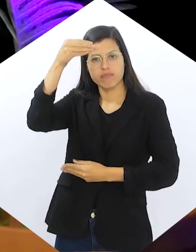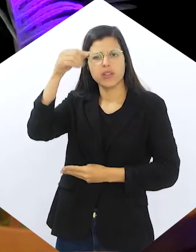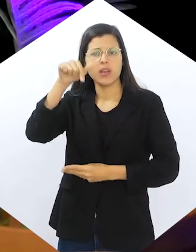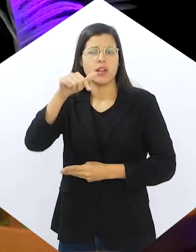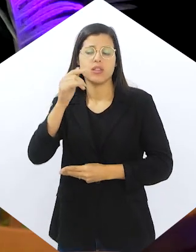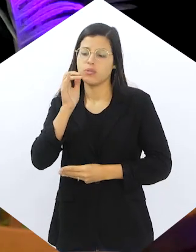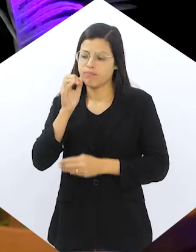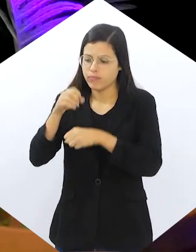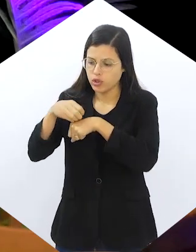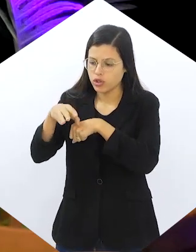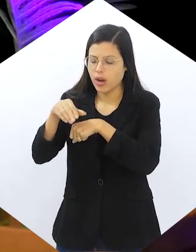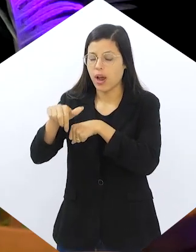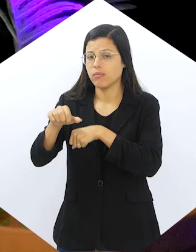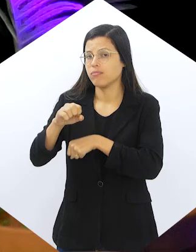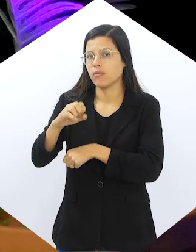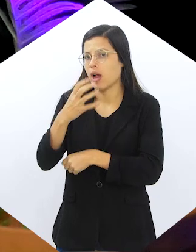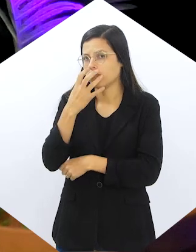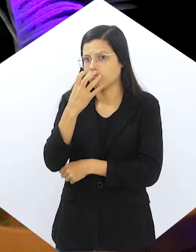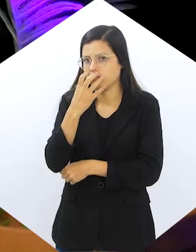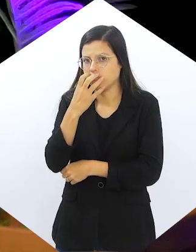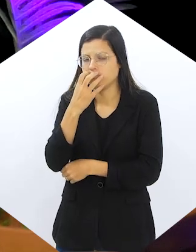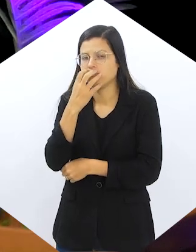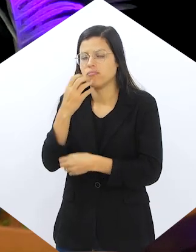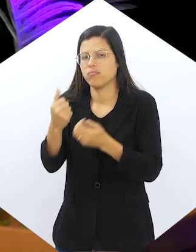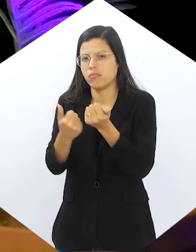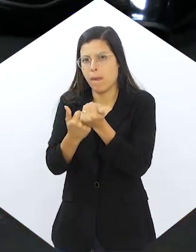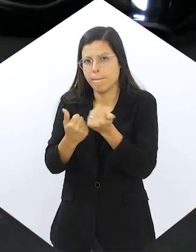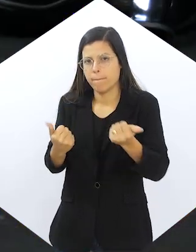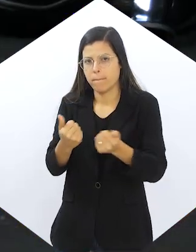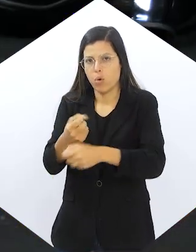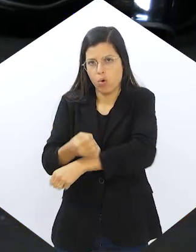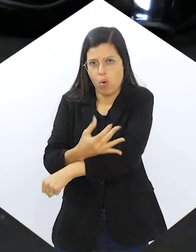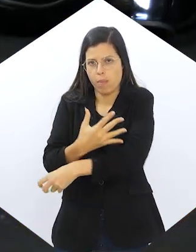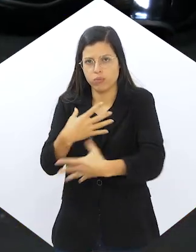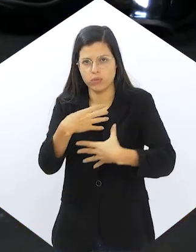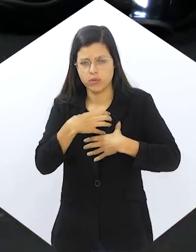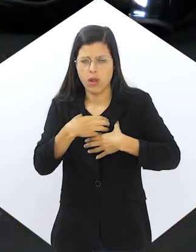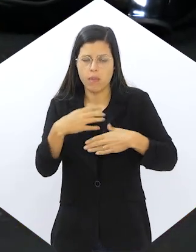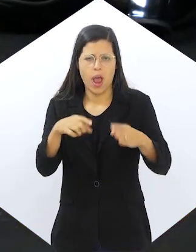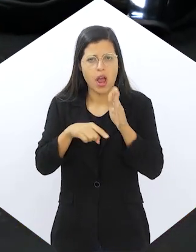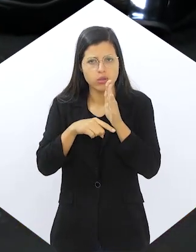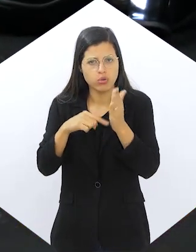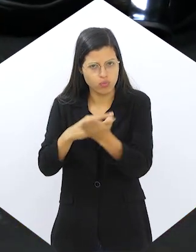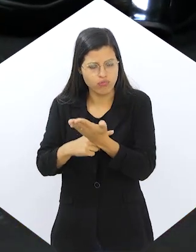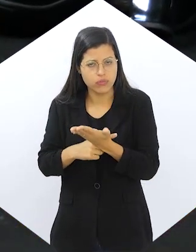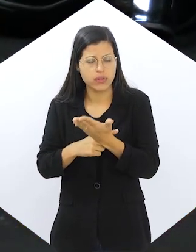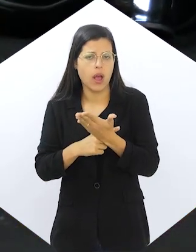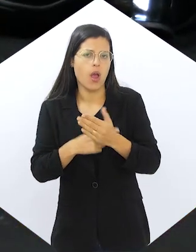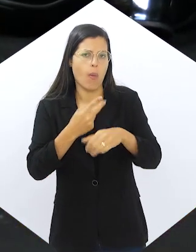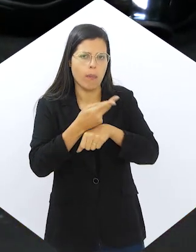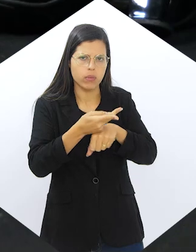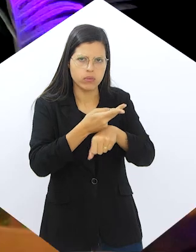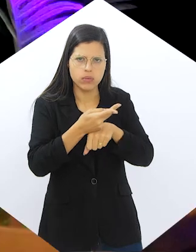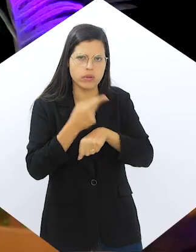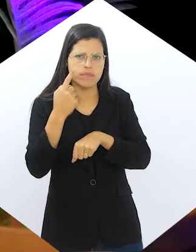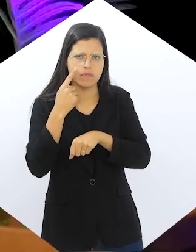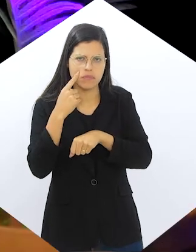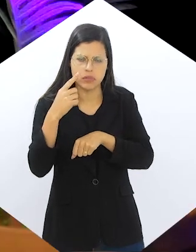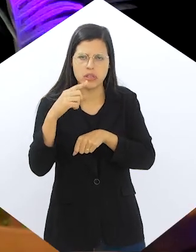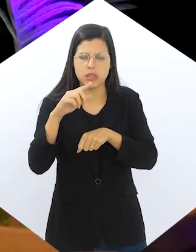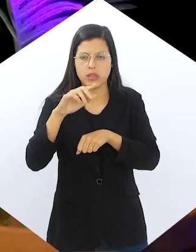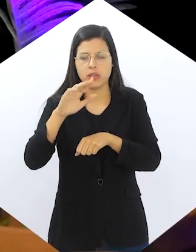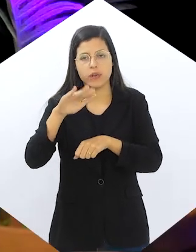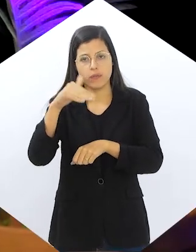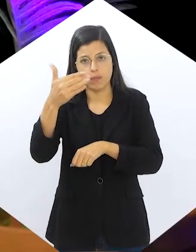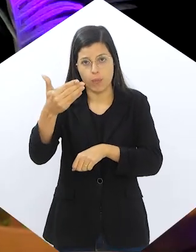repente, um animal de suporte emocional iria me ajudar nessa jornada. Eu fui buscar o que era, vi que existia um animal de suporte